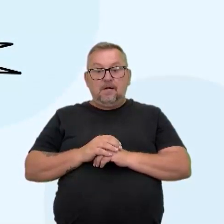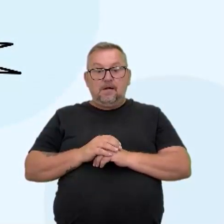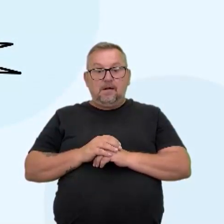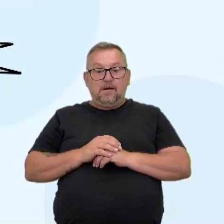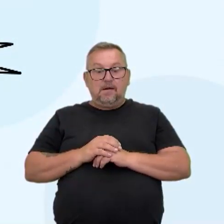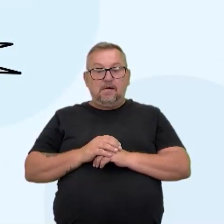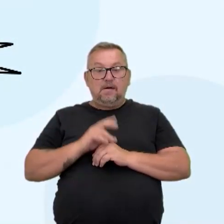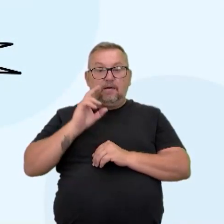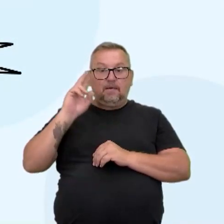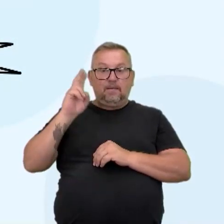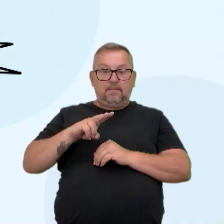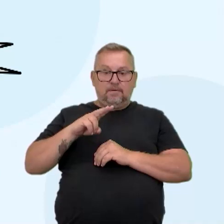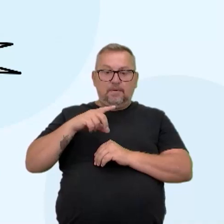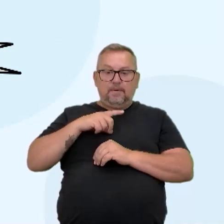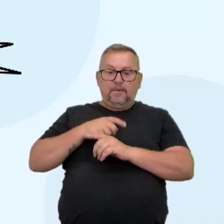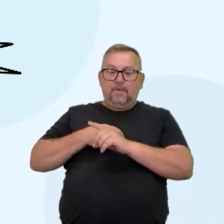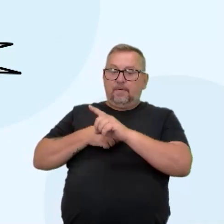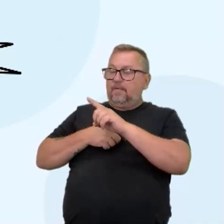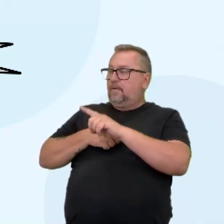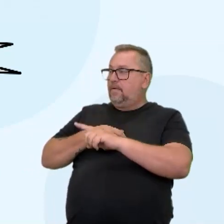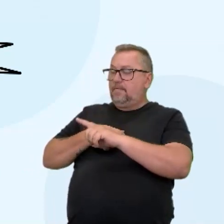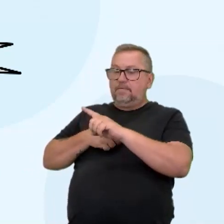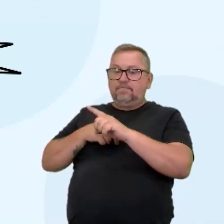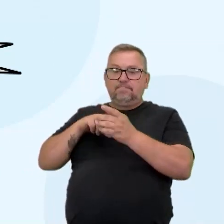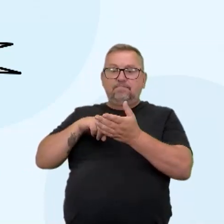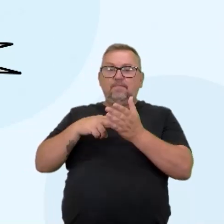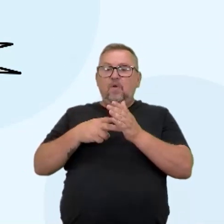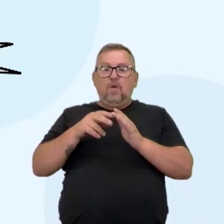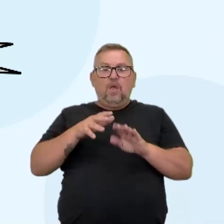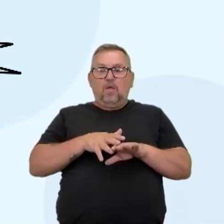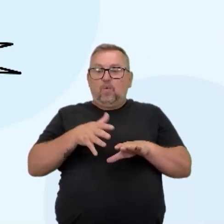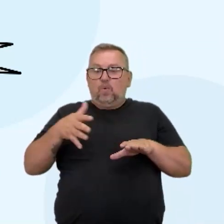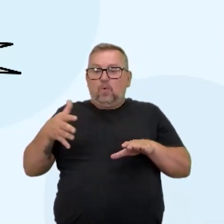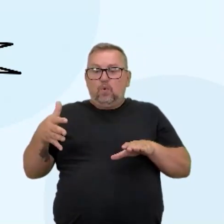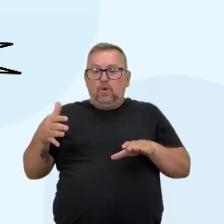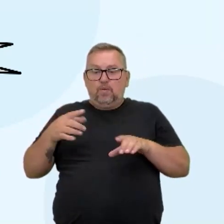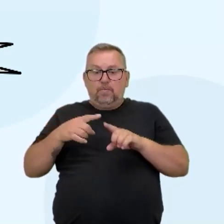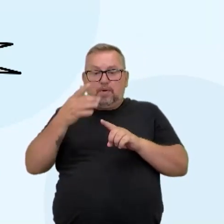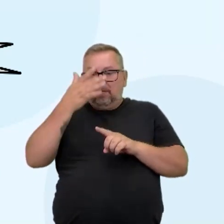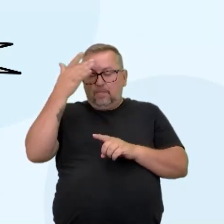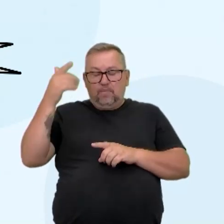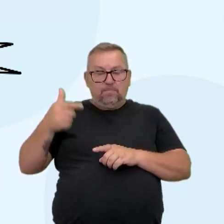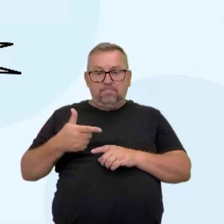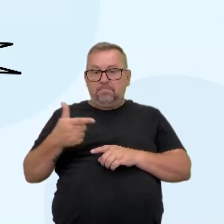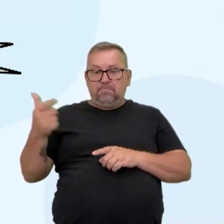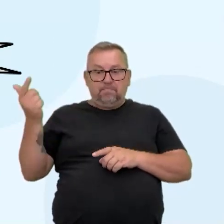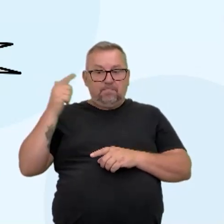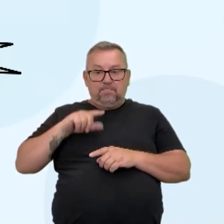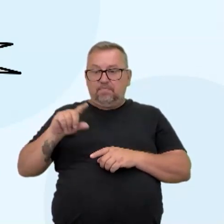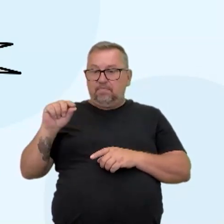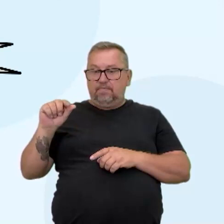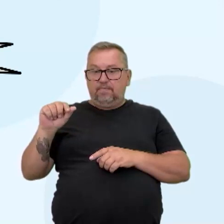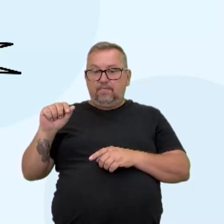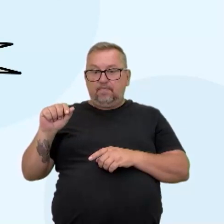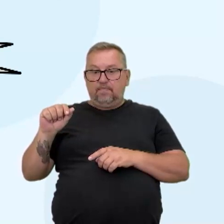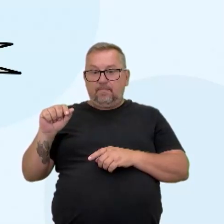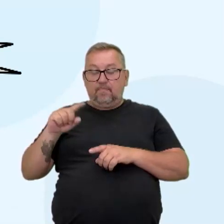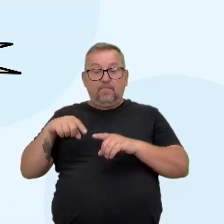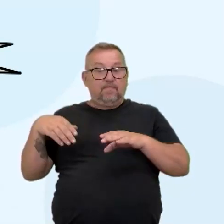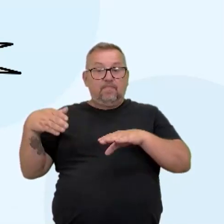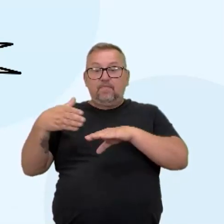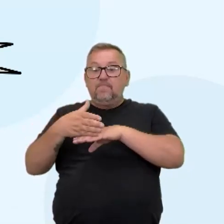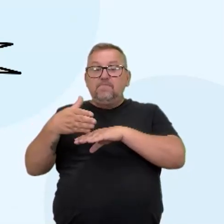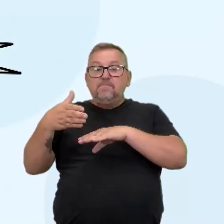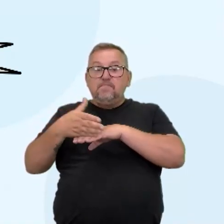esse processo de fragmentação urbana exclui. Porque tem pessoas que vão ficar à margem do sistema. Elas não vão ter dinheiro, nem